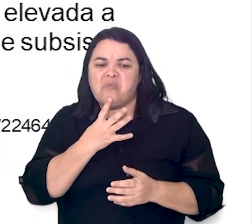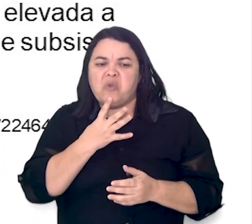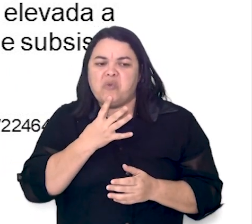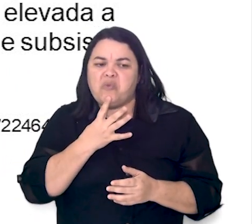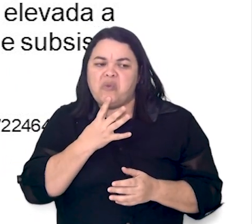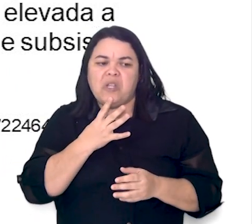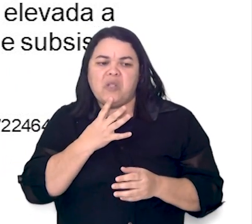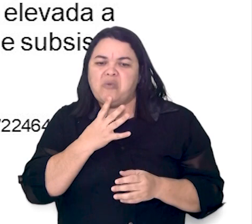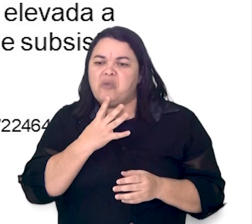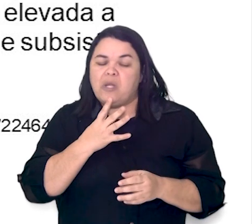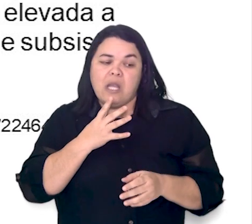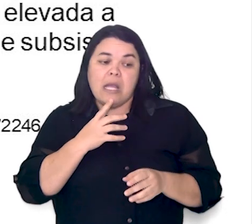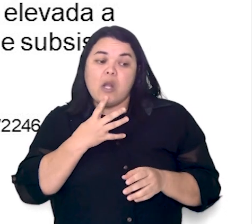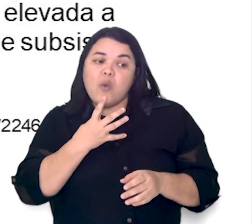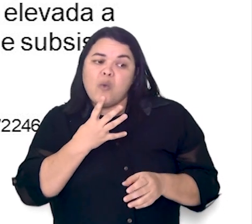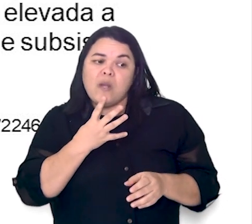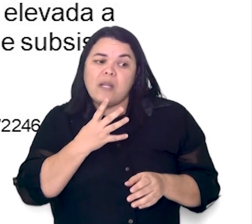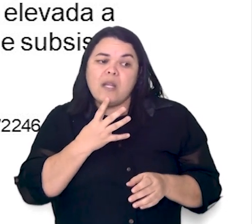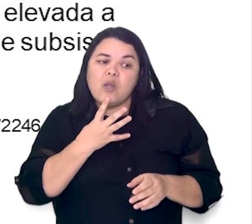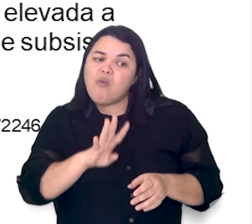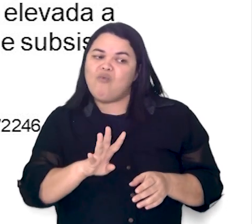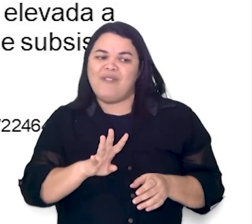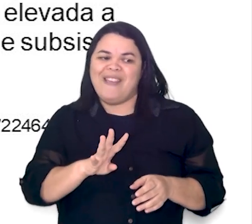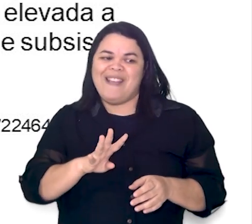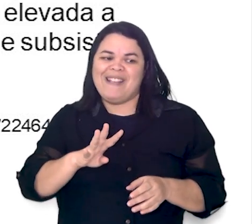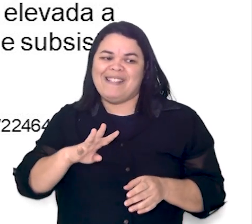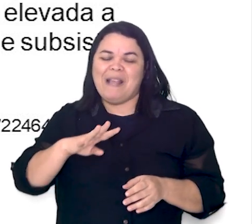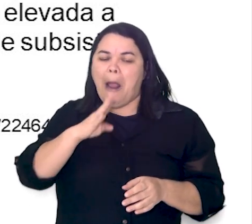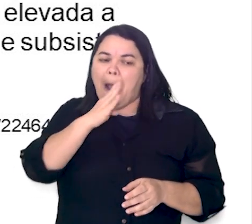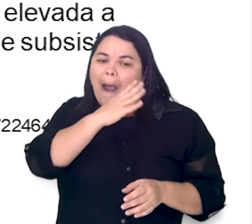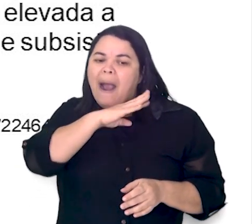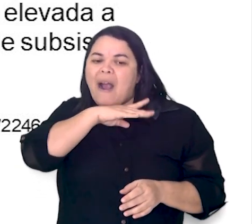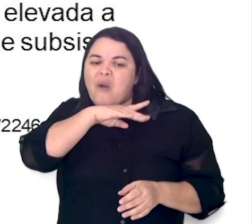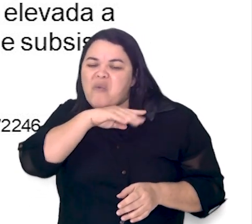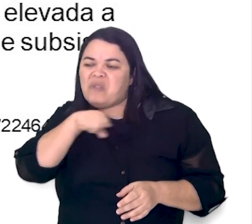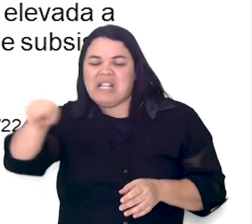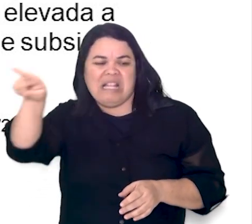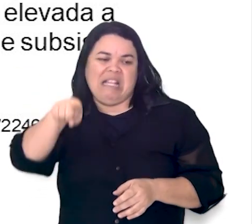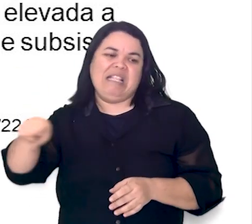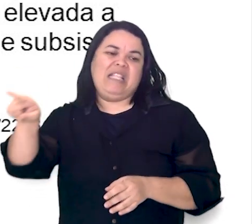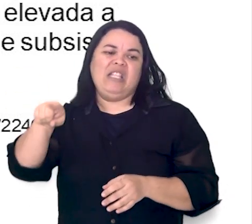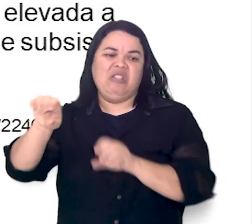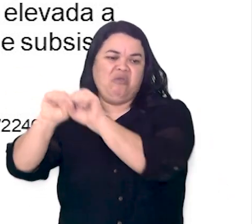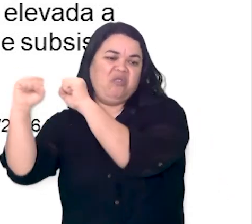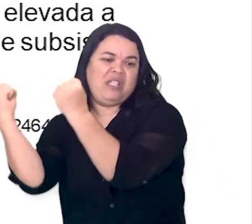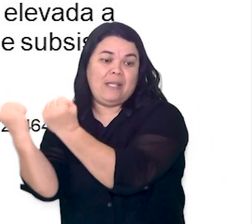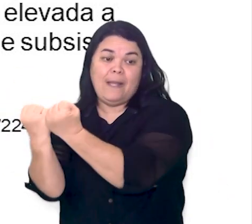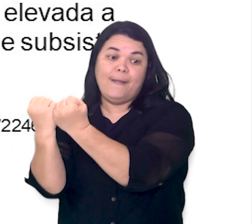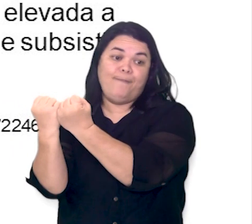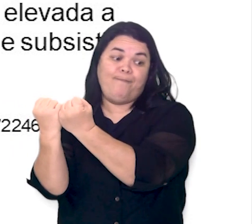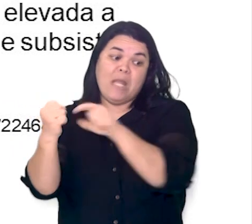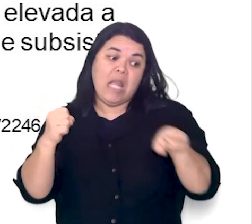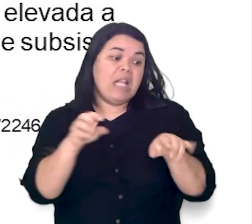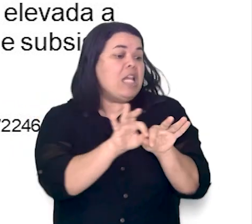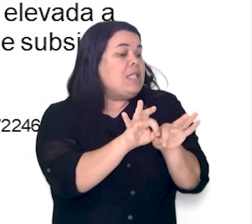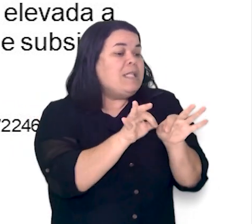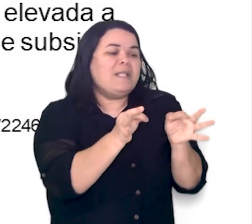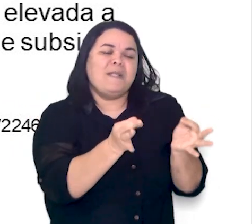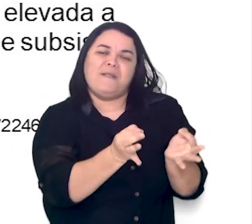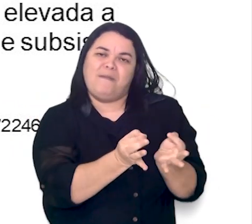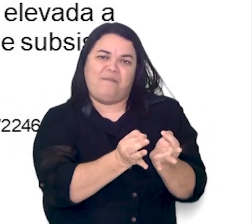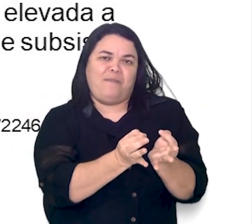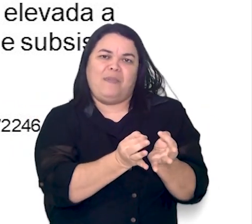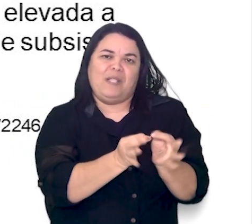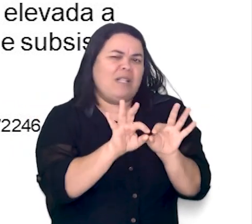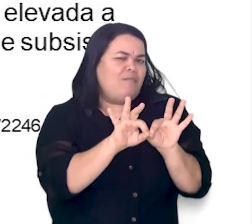natural elevada a tal grau que ninguém jamais acreditou pudesse a sociedade substituir com